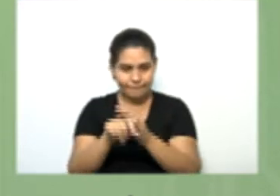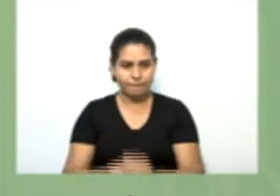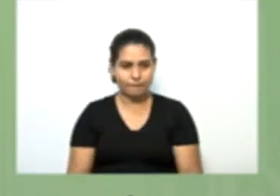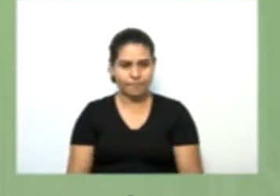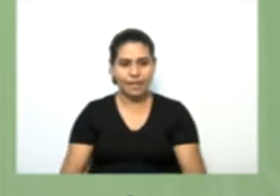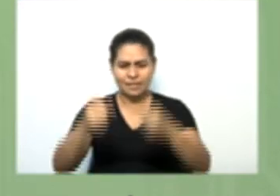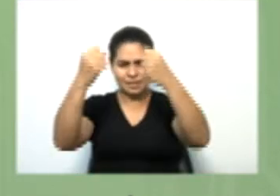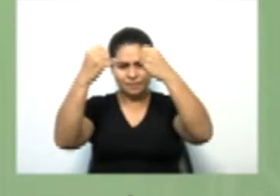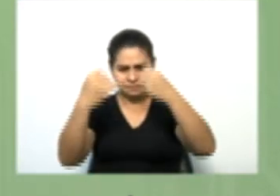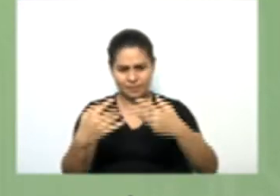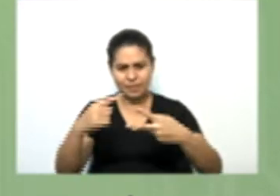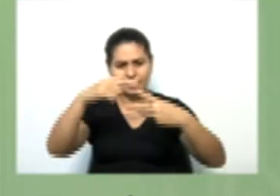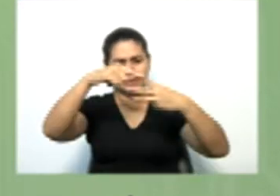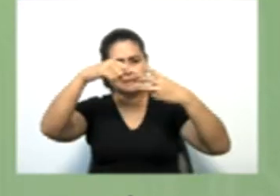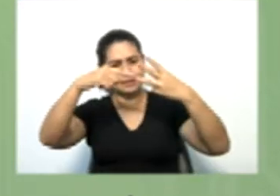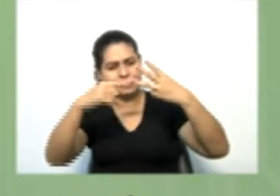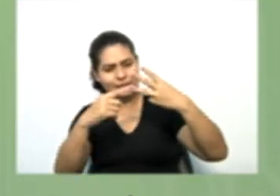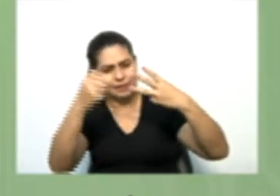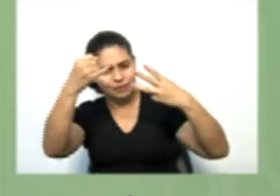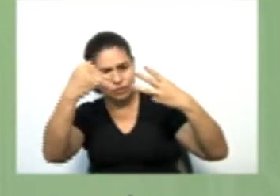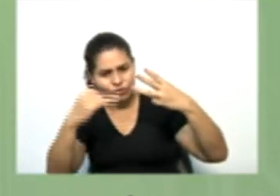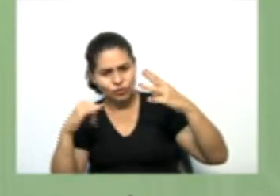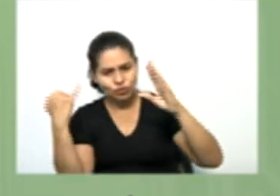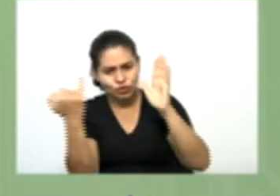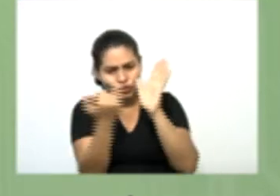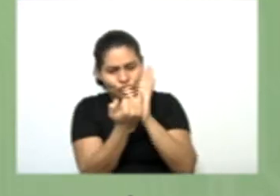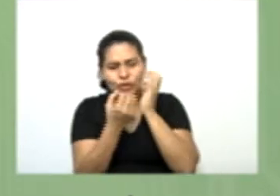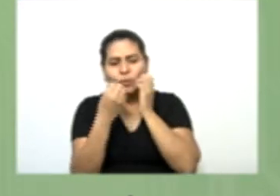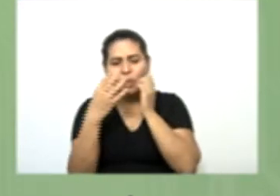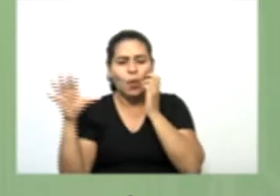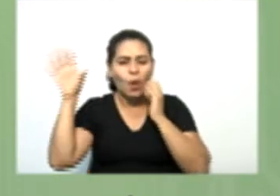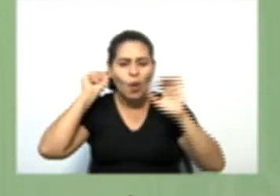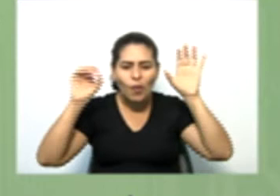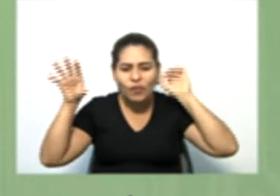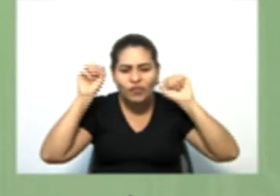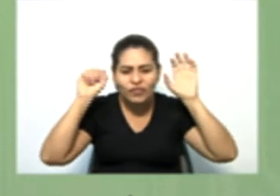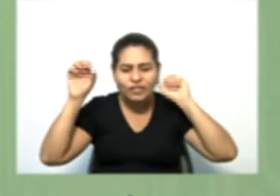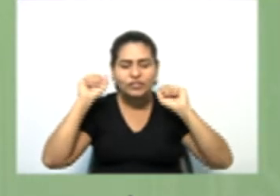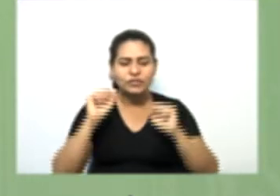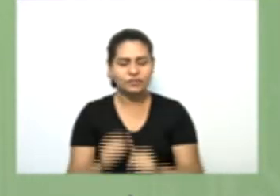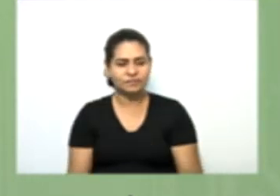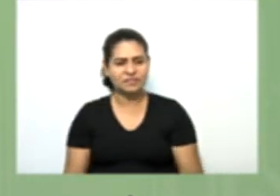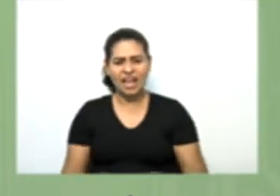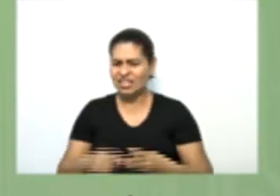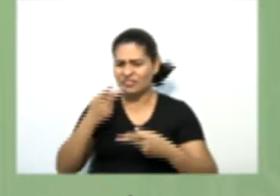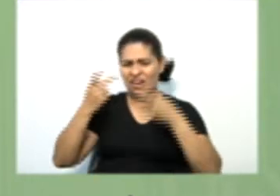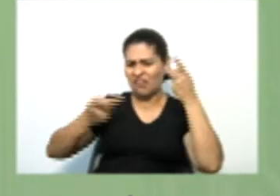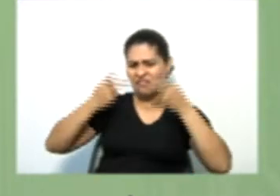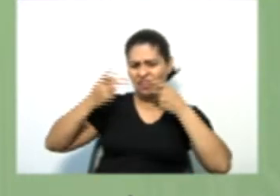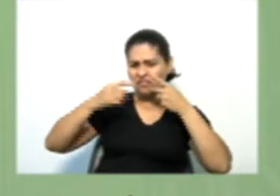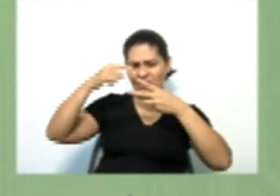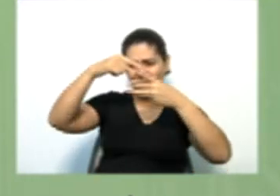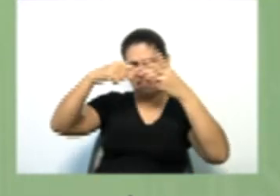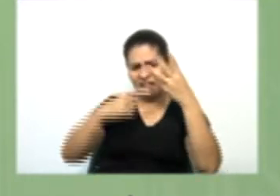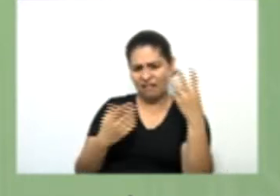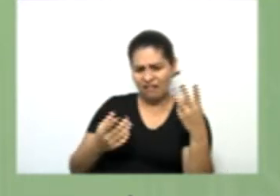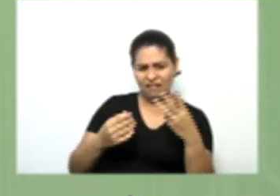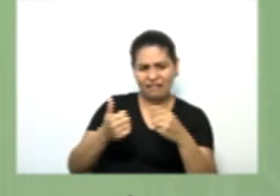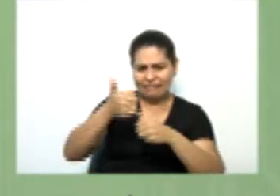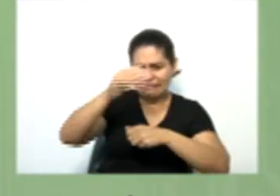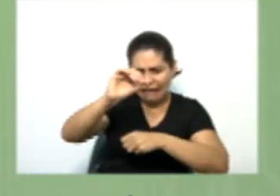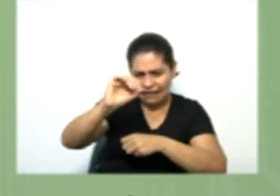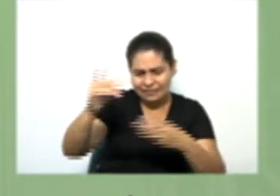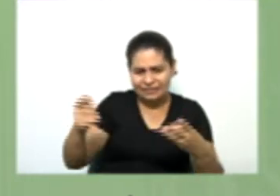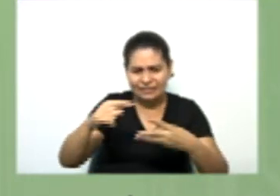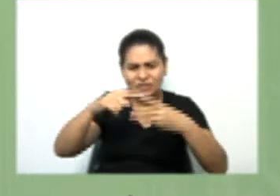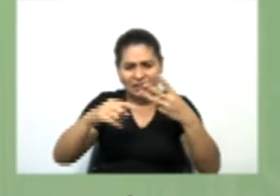3 formas de ser um bom ouvinte. Ah, professor, o senhor citou um monte aí, eu só citei 3. Claro, eu citei todas